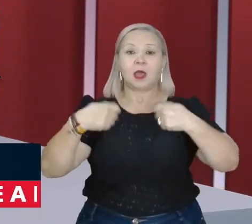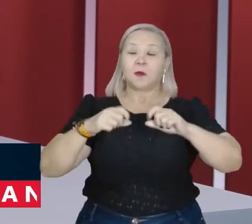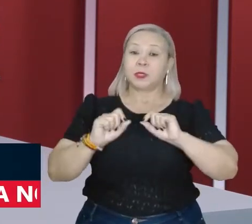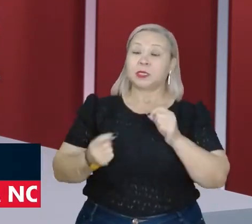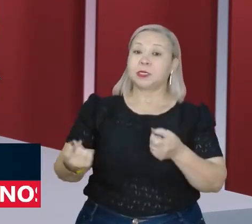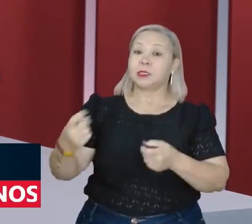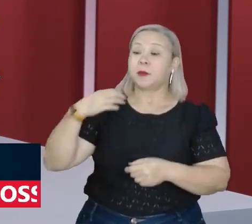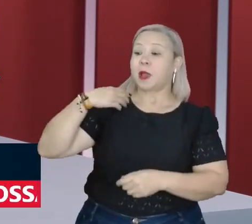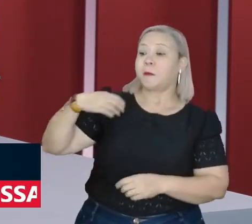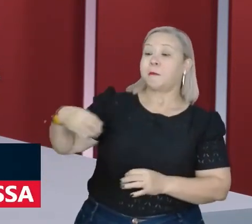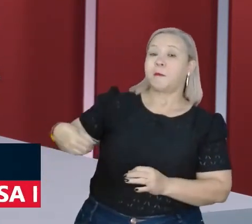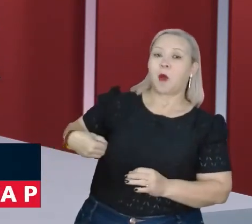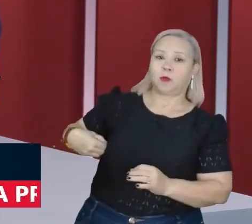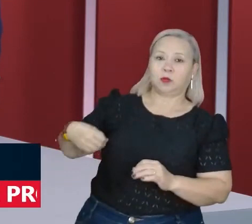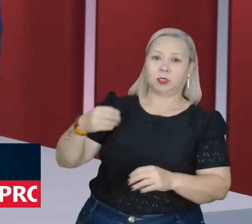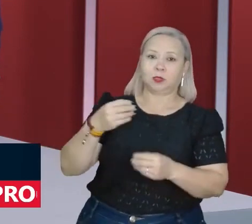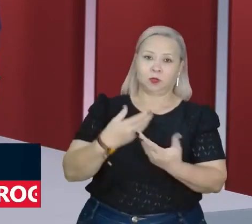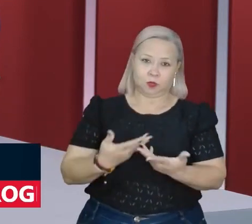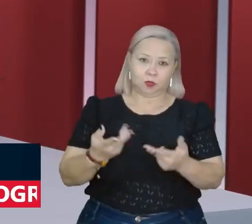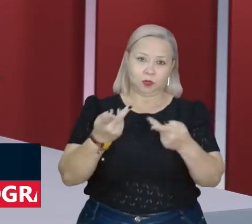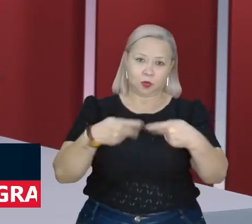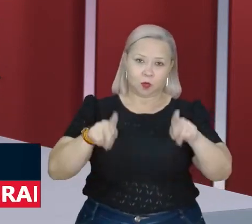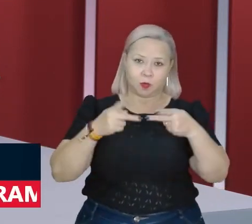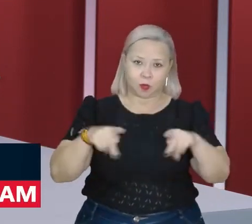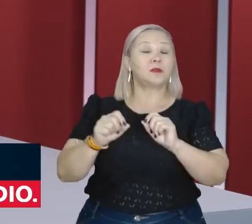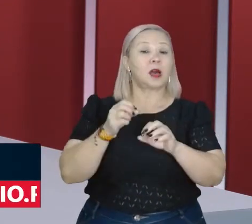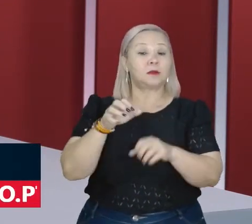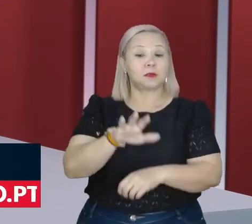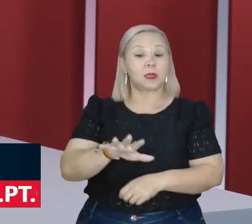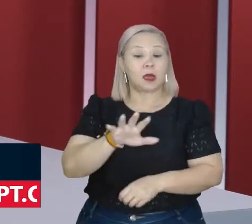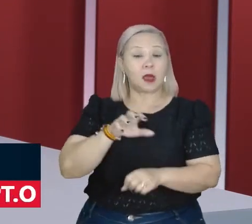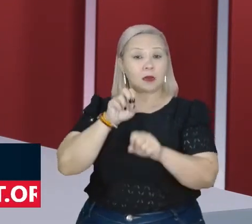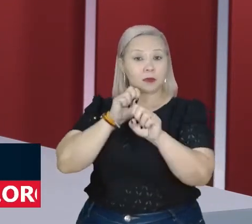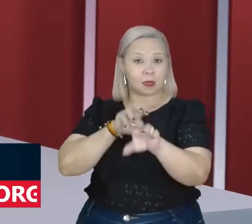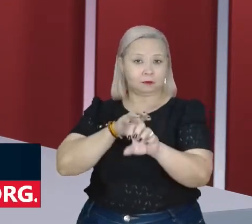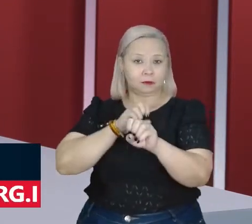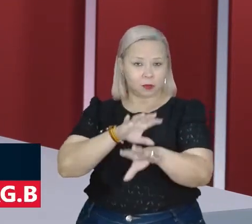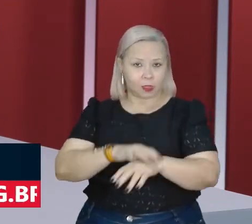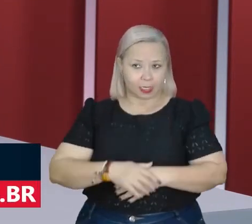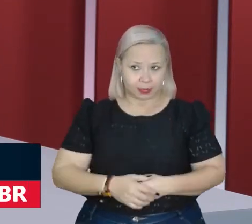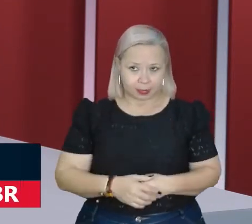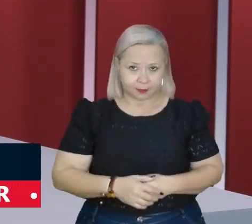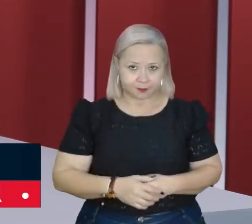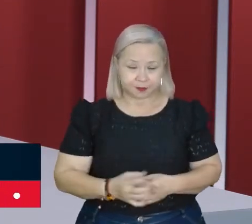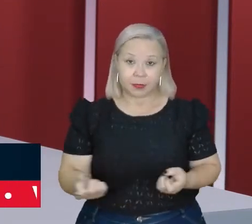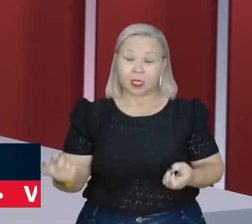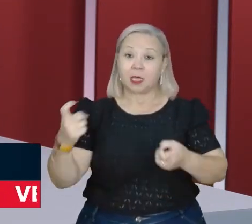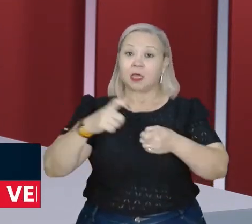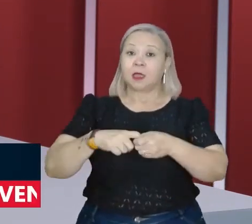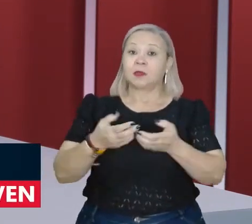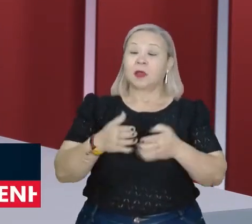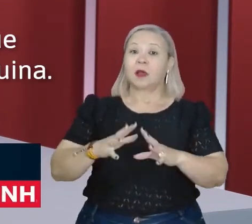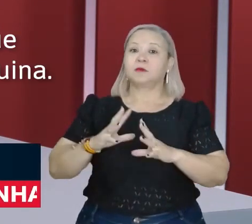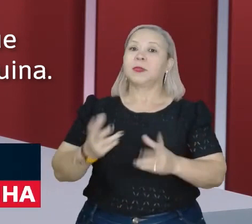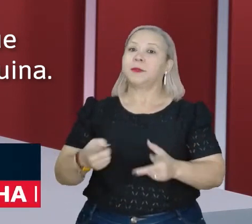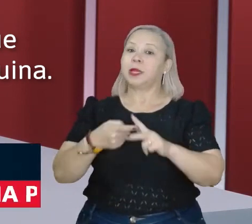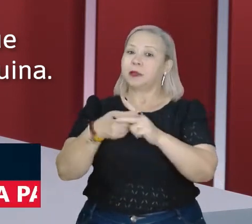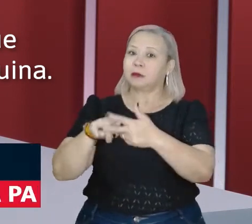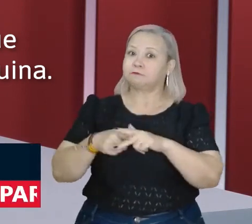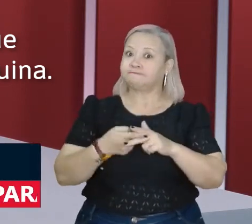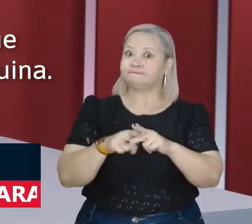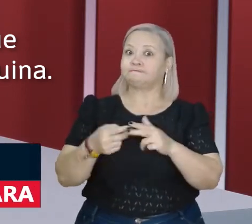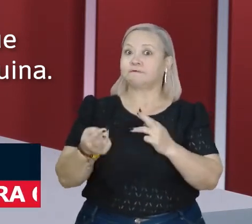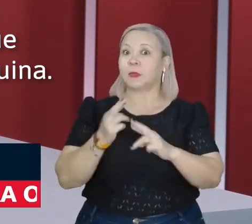ProUni, porque a gente sabe que a necessidade de entrar na universidade é urgente. Além, é claro, de a gente reverter a reforma do ensino médio,